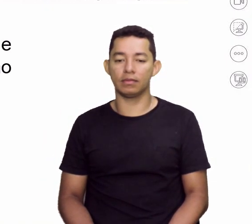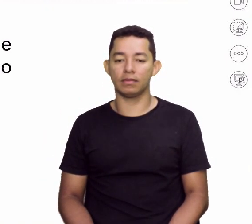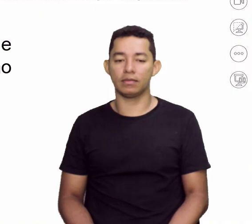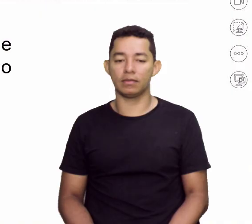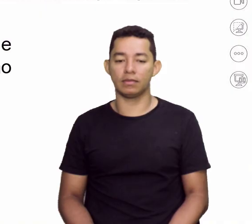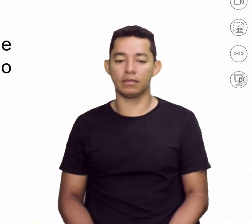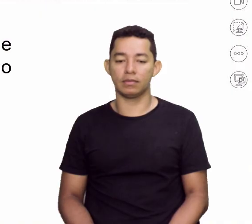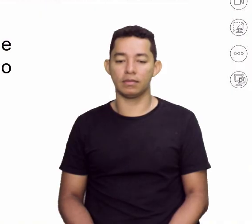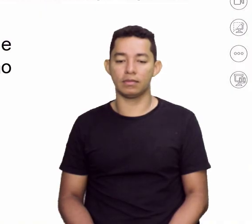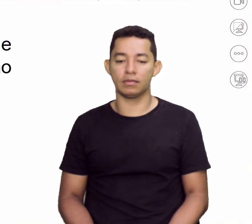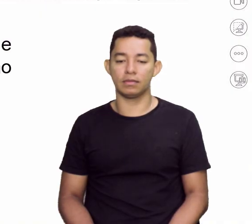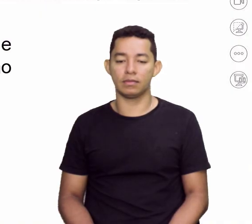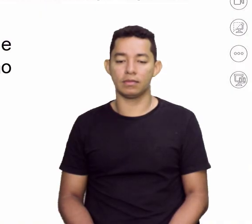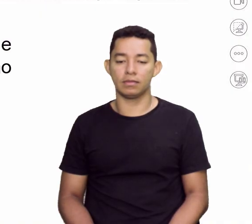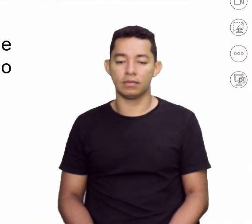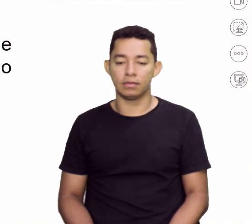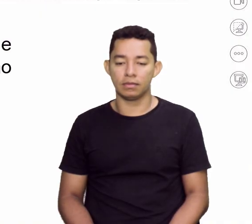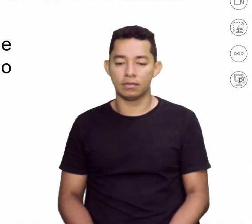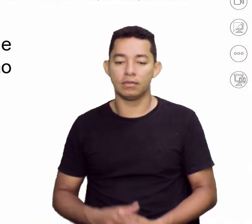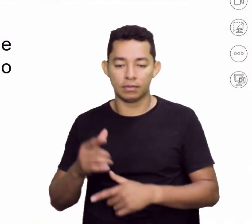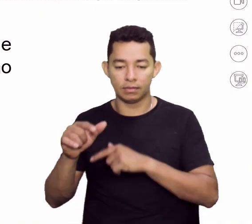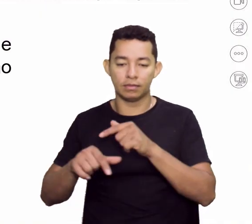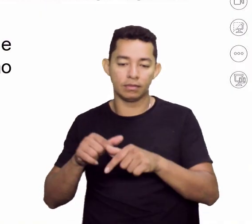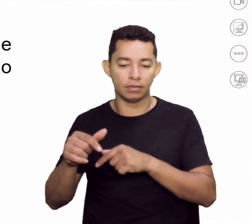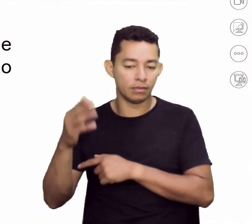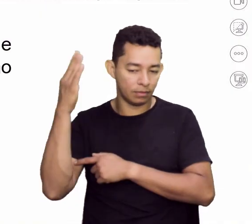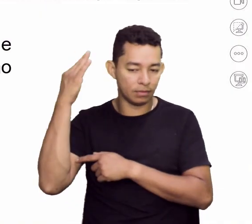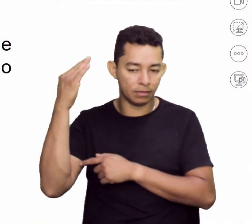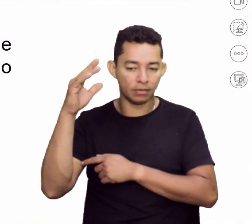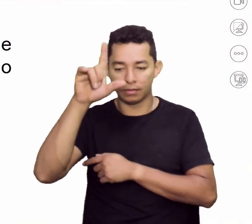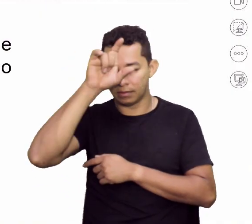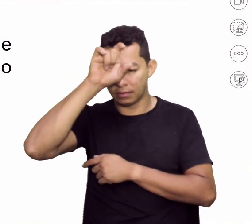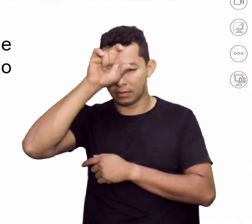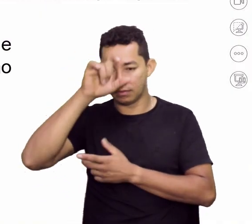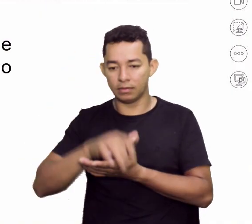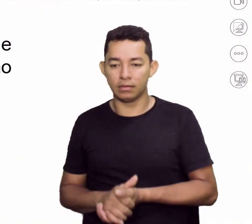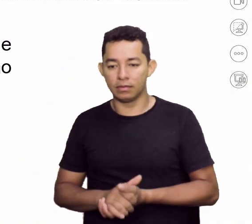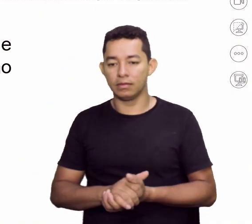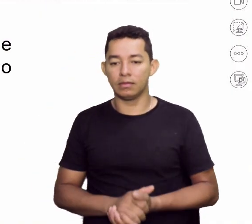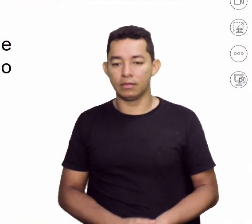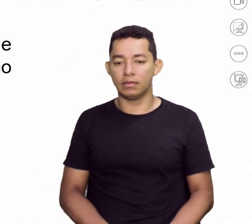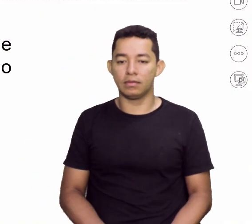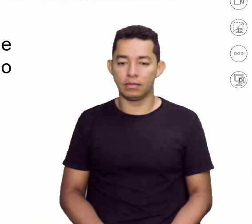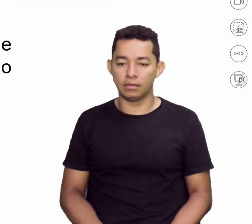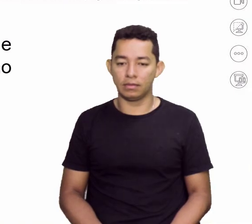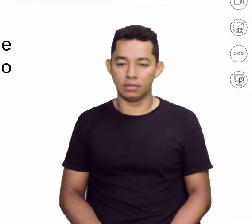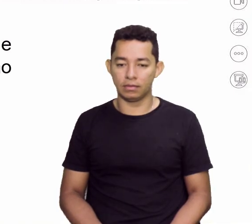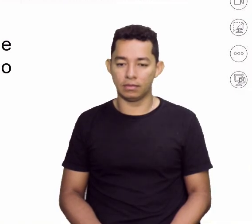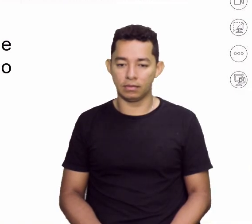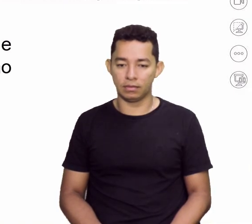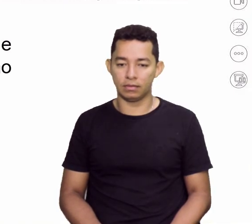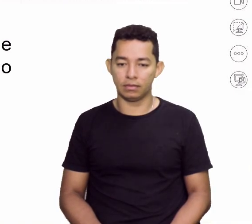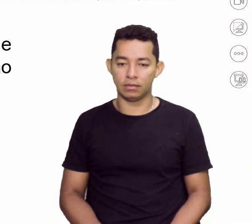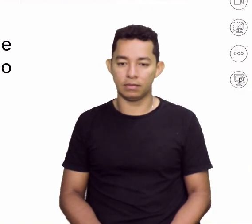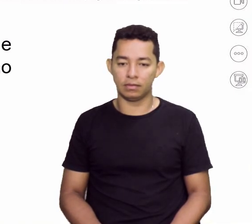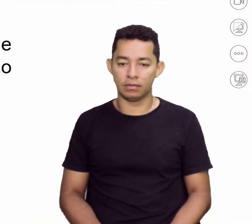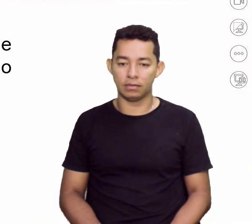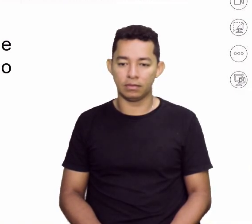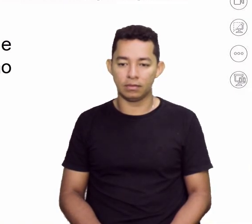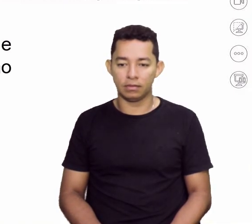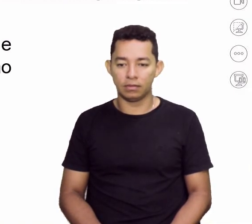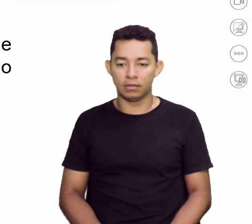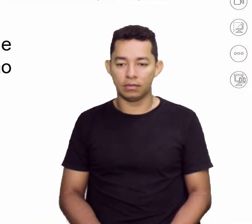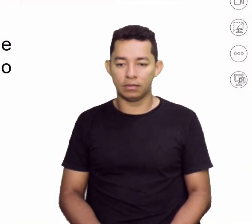Ó, trabalhadores do Antigo Egito, olha aí, montando aí, ó, entendeu? Com talha, né?